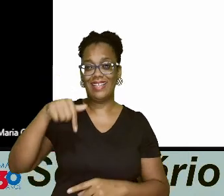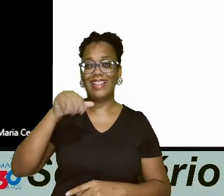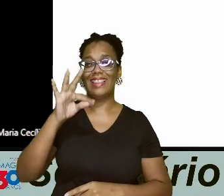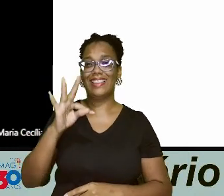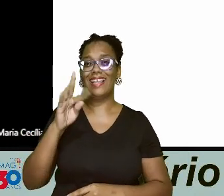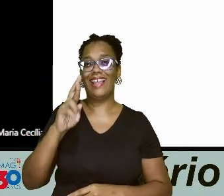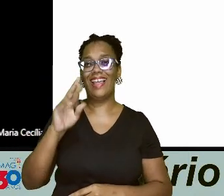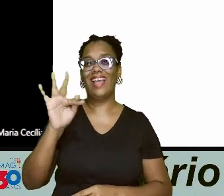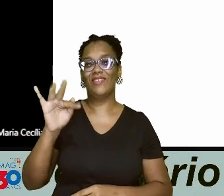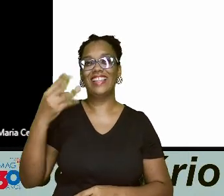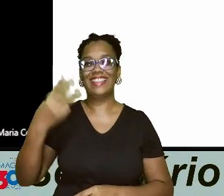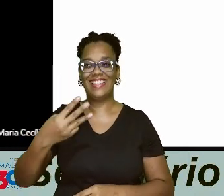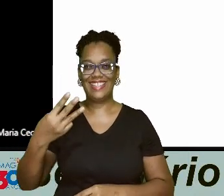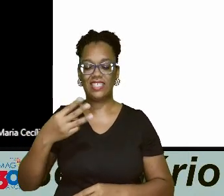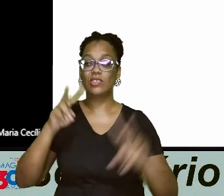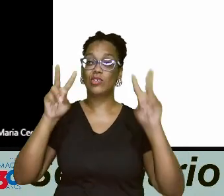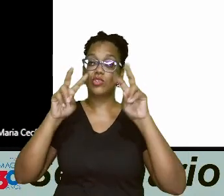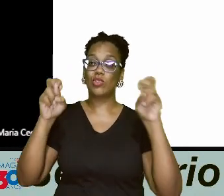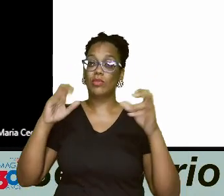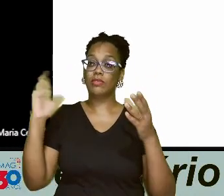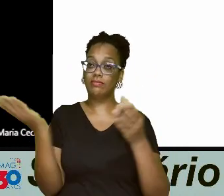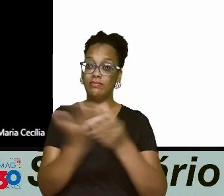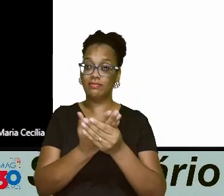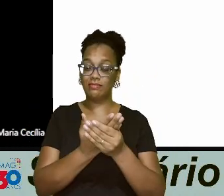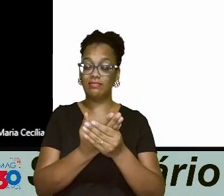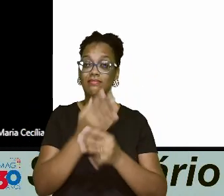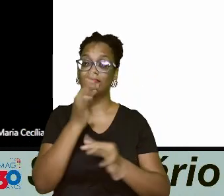com relação ao julgamento do recurso especial